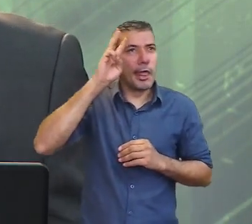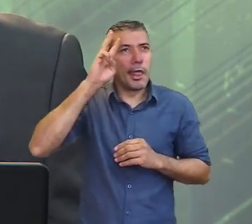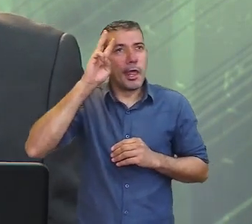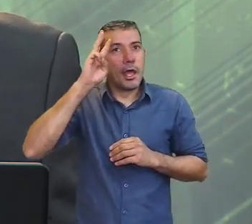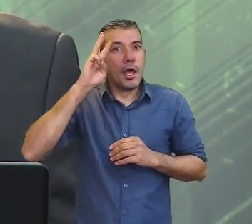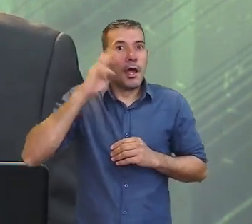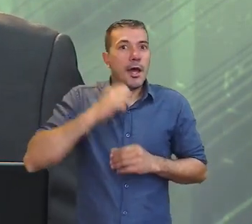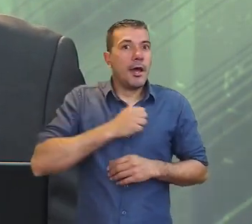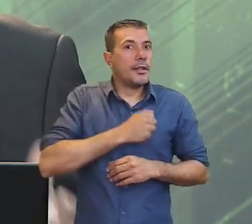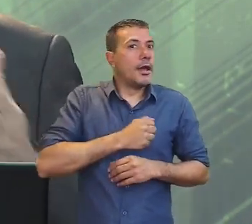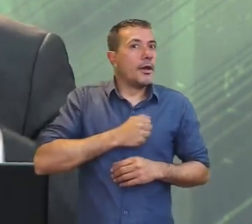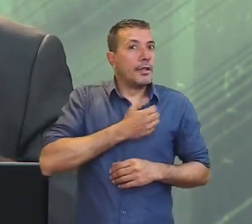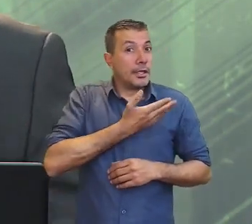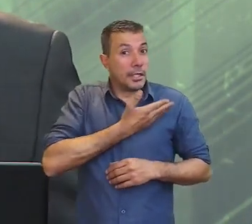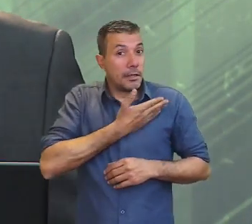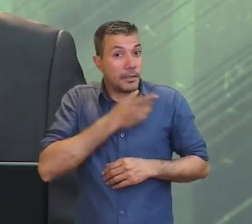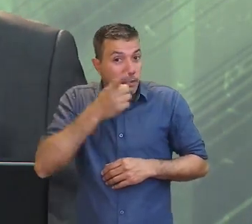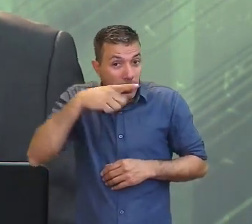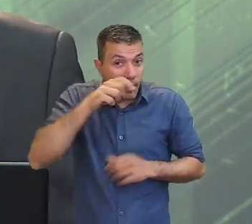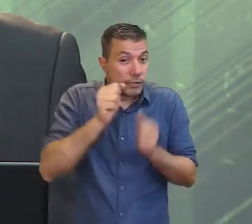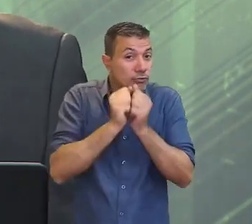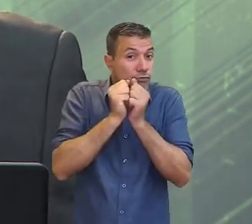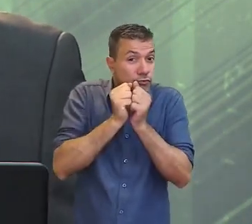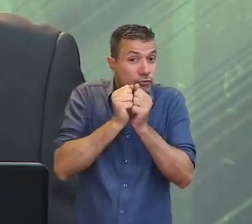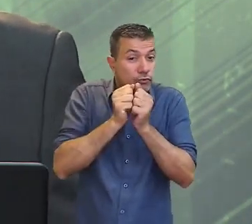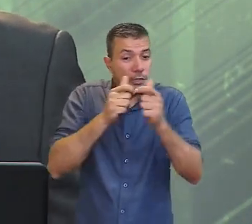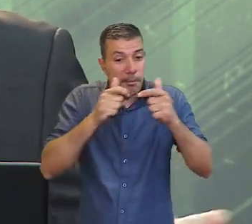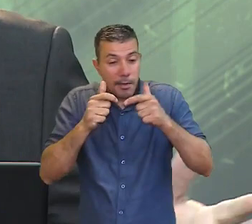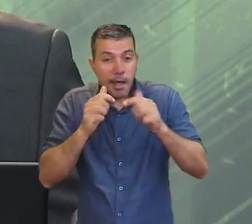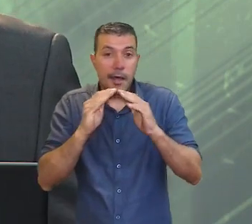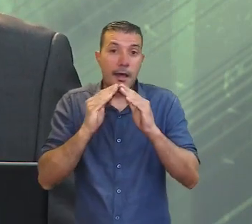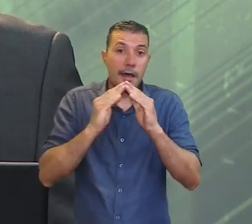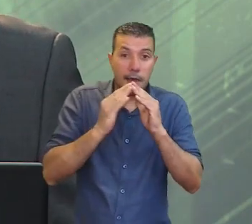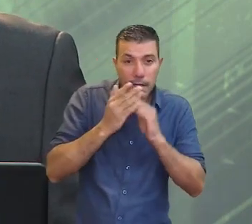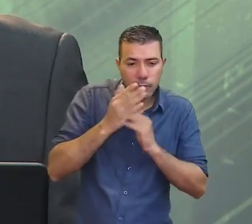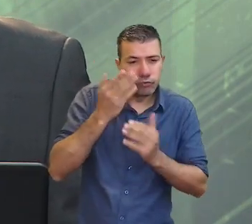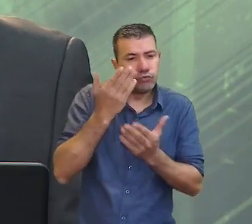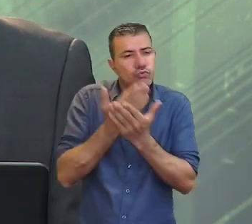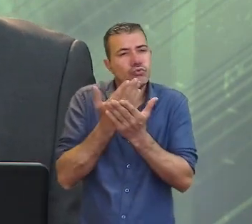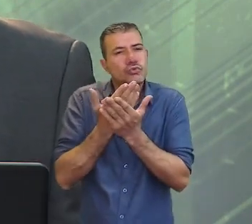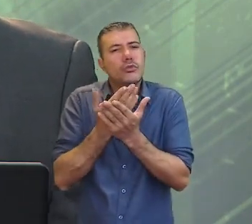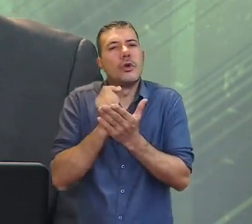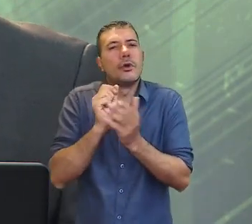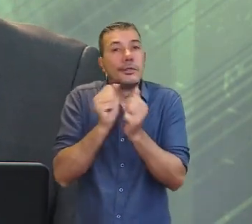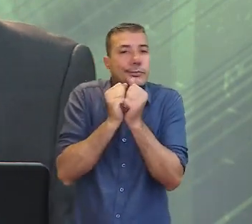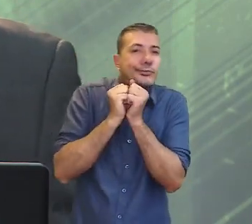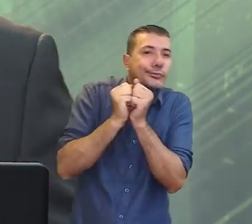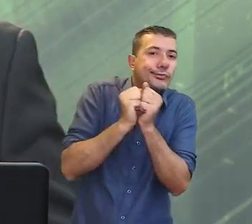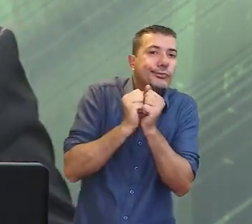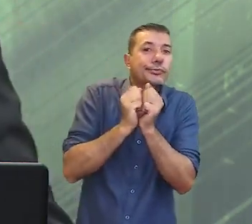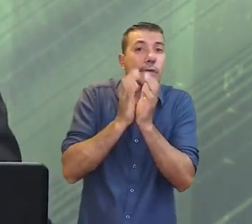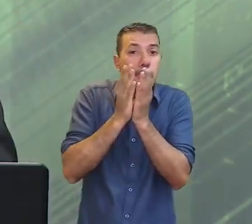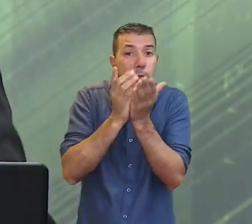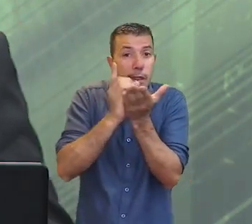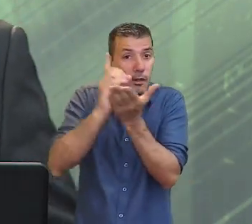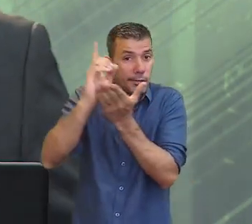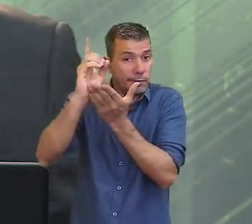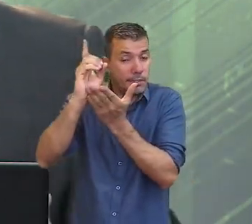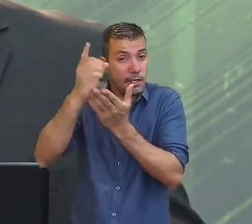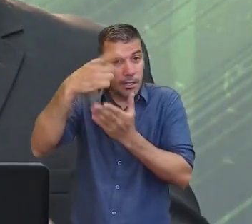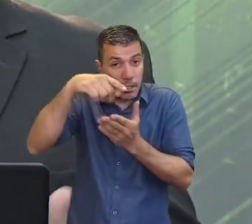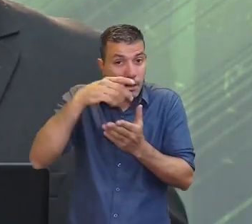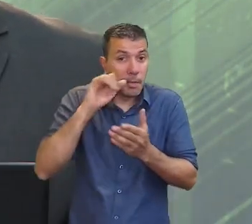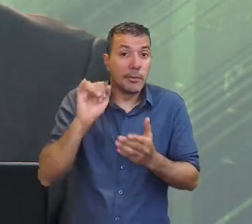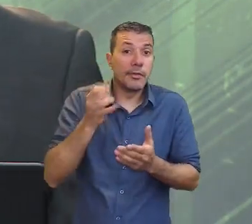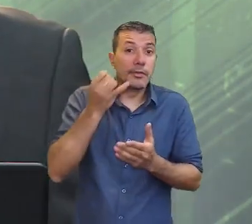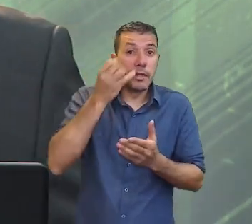fico saudade dos meus amigos. Poder estar aí na sua casa, no seu trabalho e juntos estudarmos a palavra de Deus. Que bom que você está aqui. Quero aproveitar mais uma